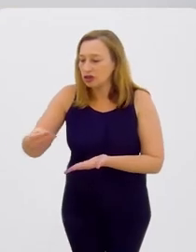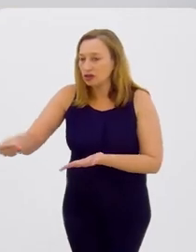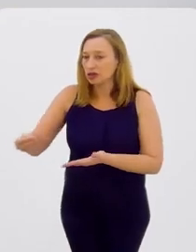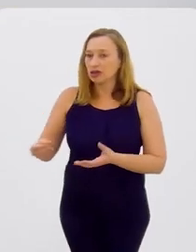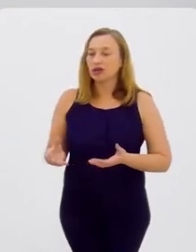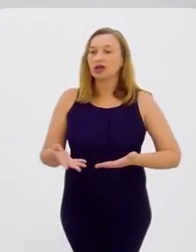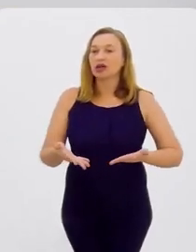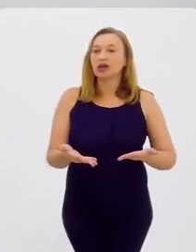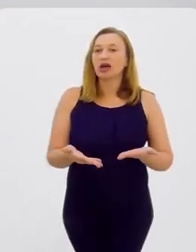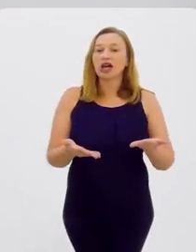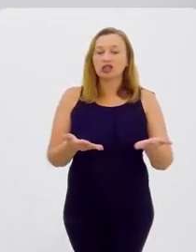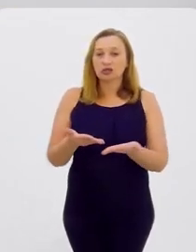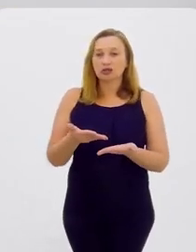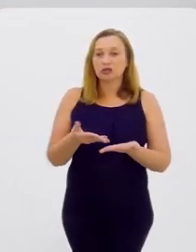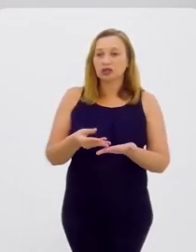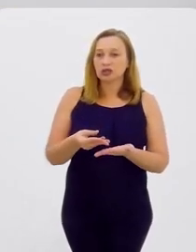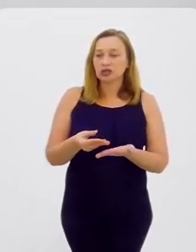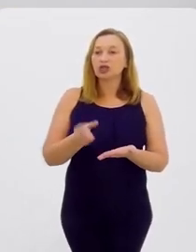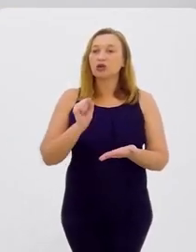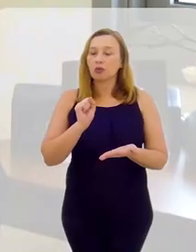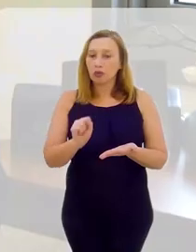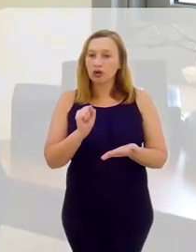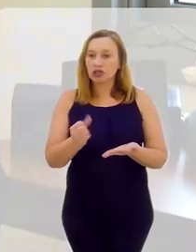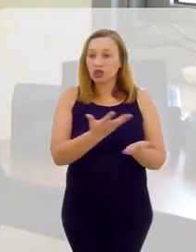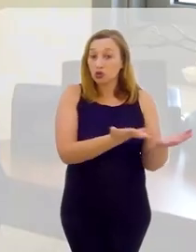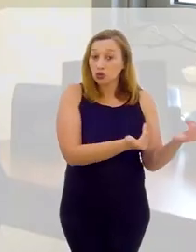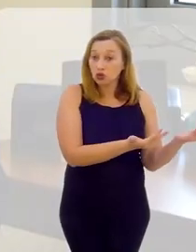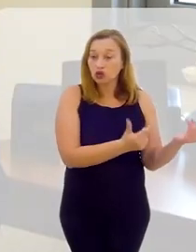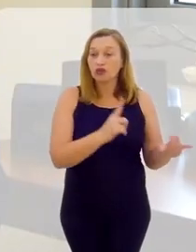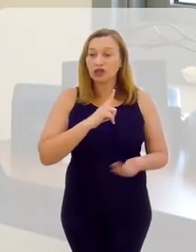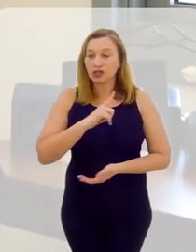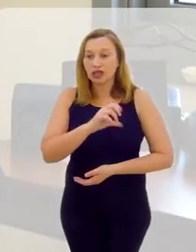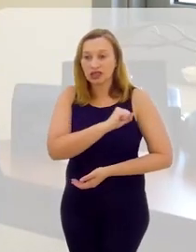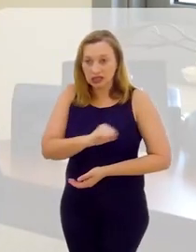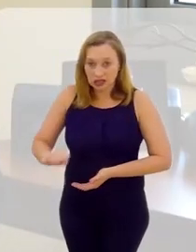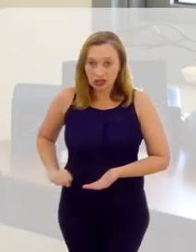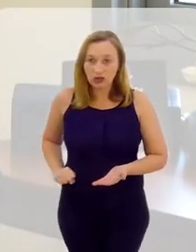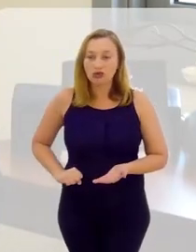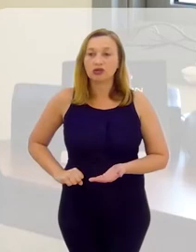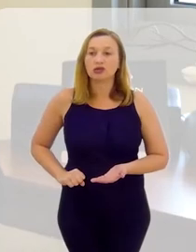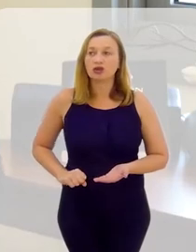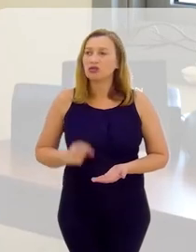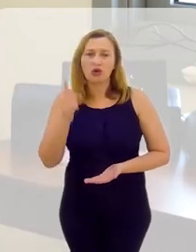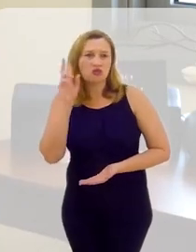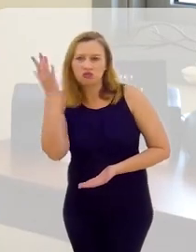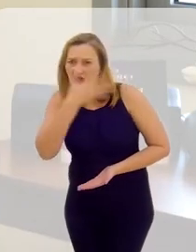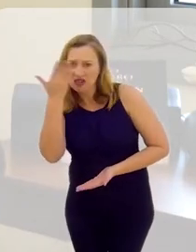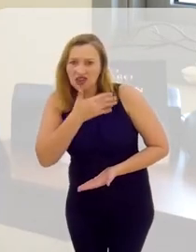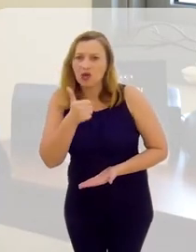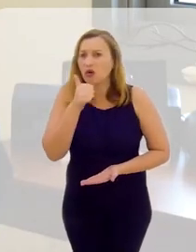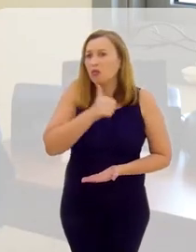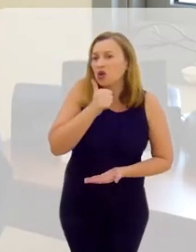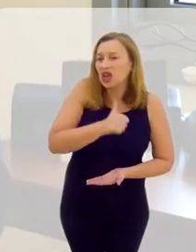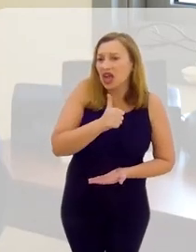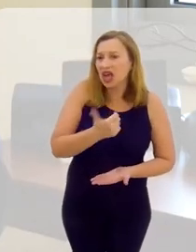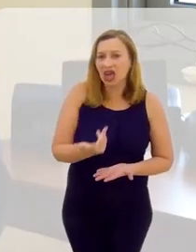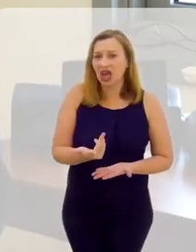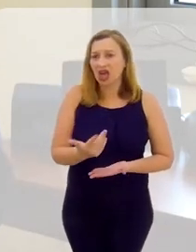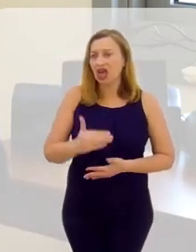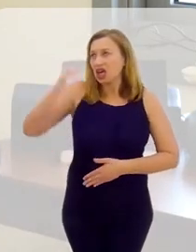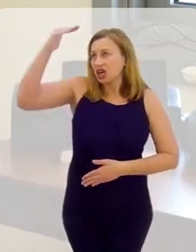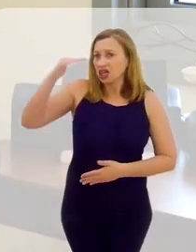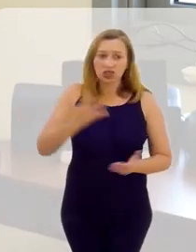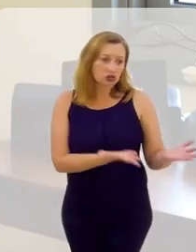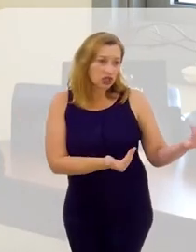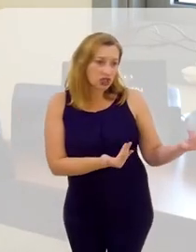bandejas só podem ser manipuladas, né, por um jovem que possua esse sacerdócio. Você não verá uma moça fazendo isso